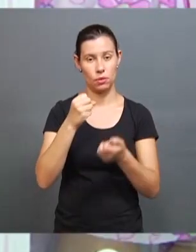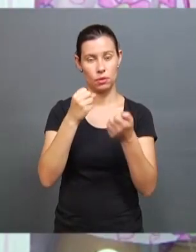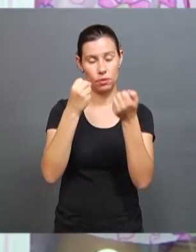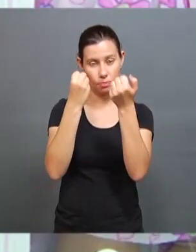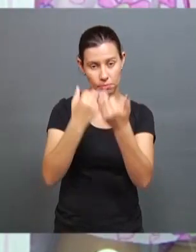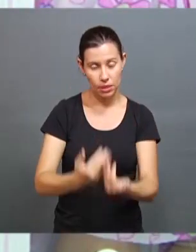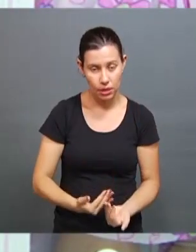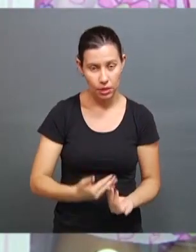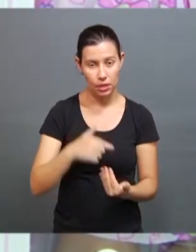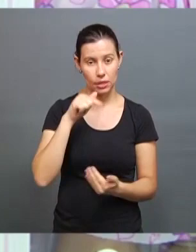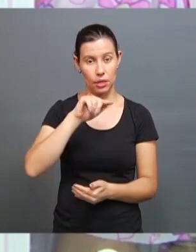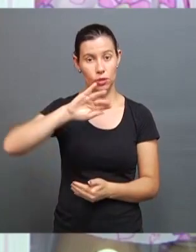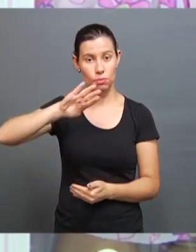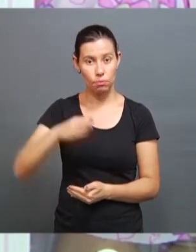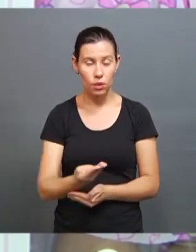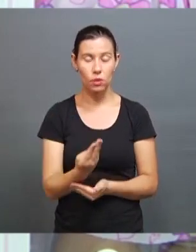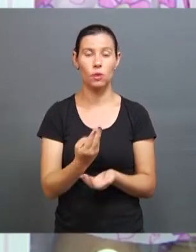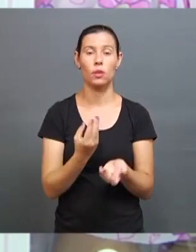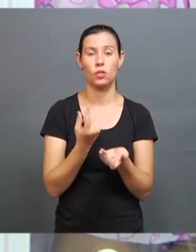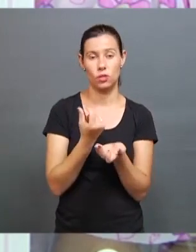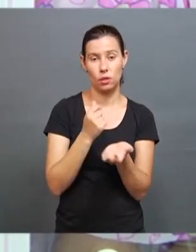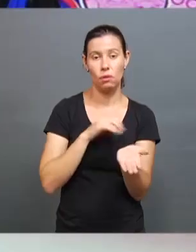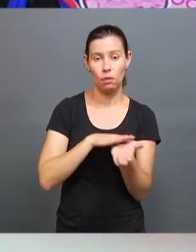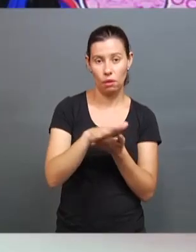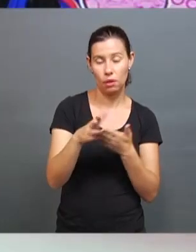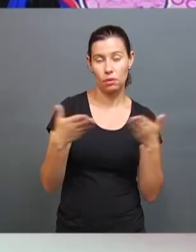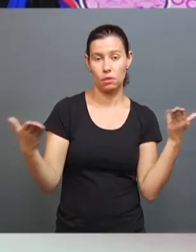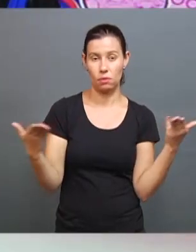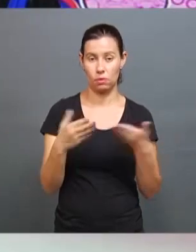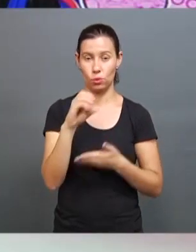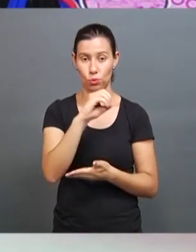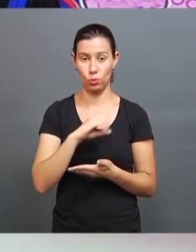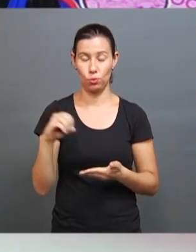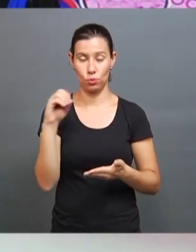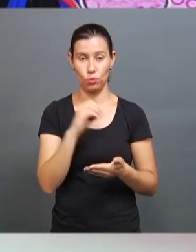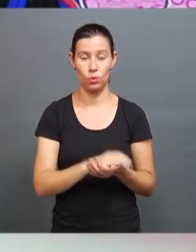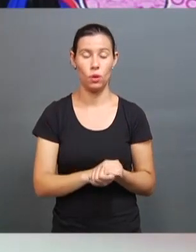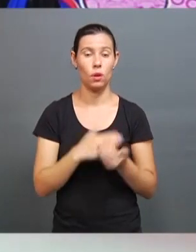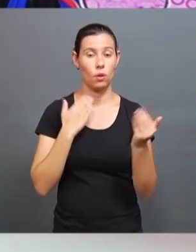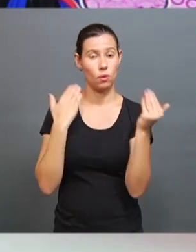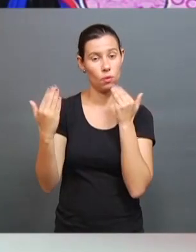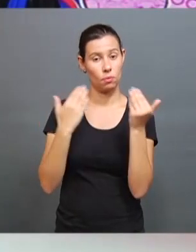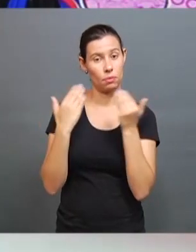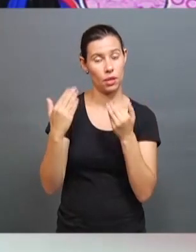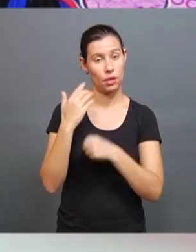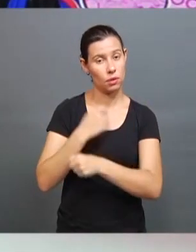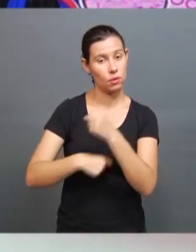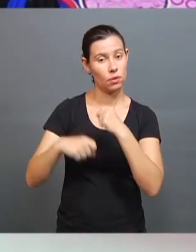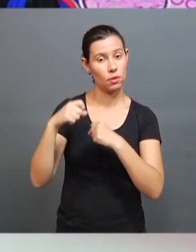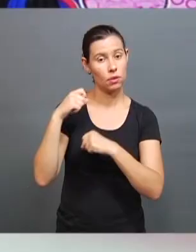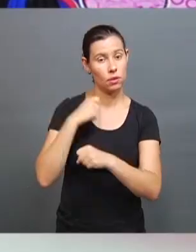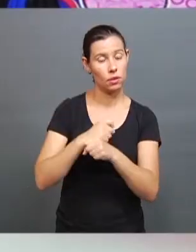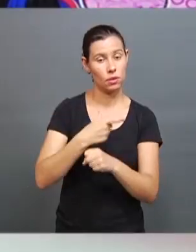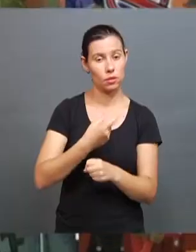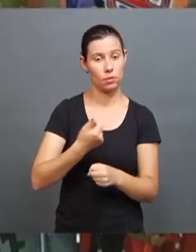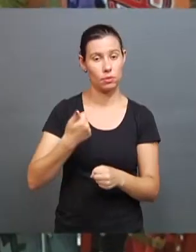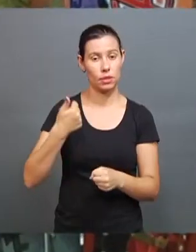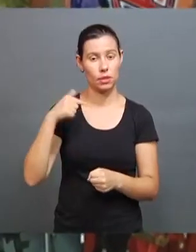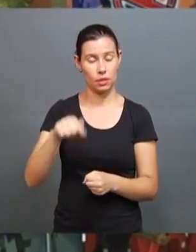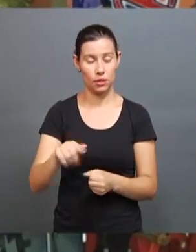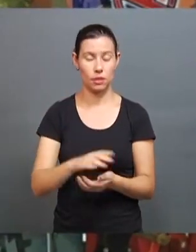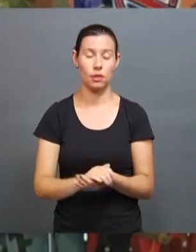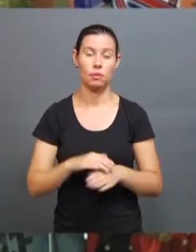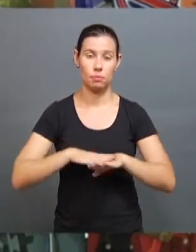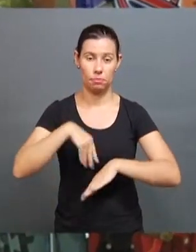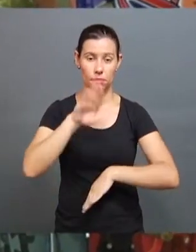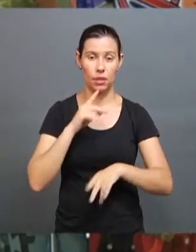de 1,5% em relação à receita obtida na mesma data em 2017. Para alavancar as